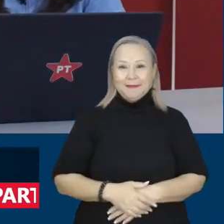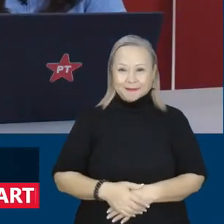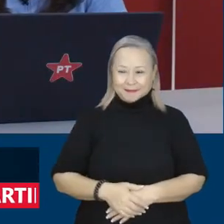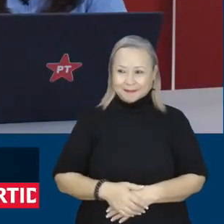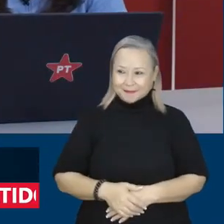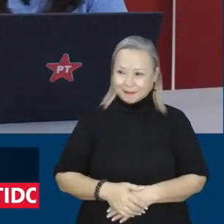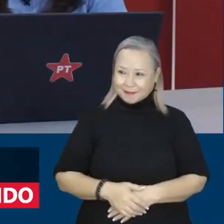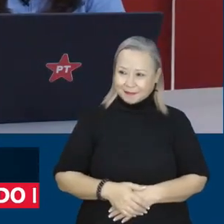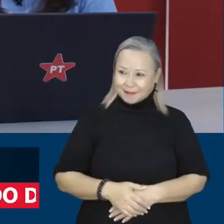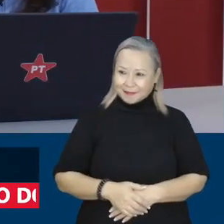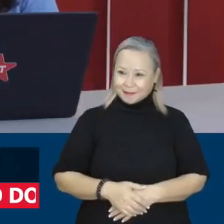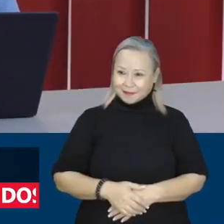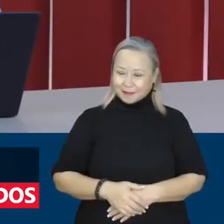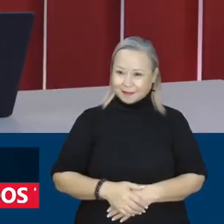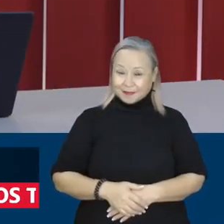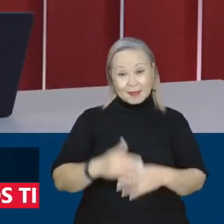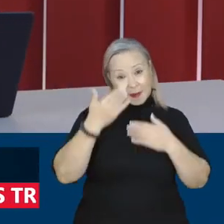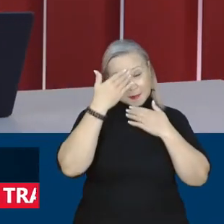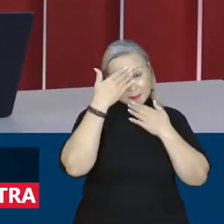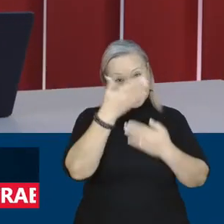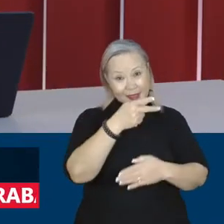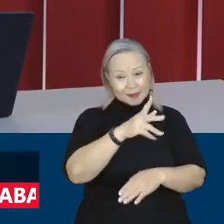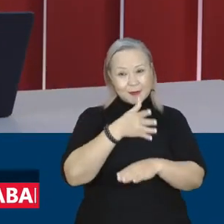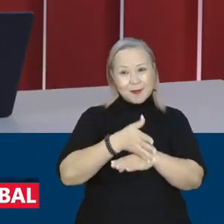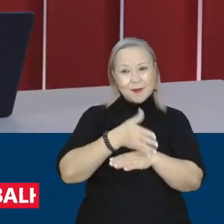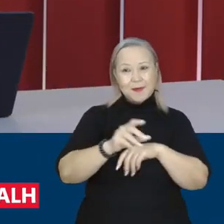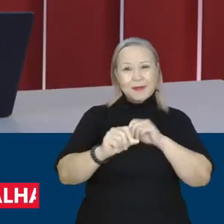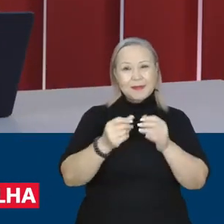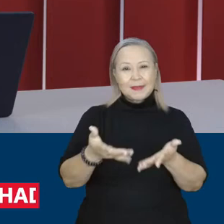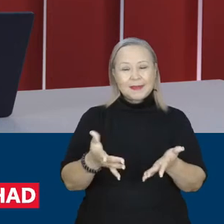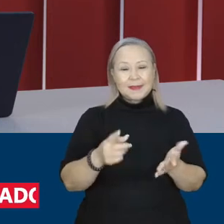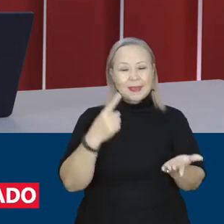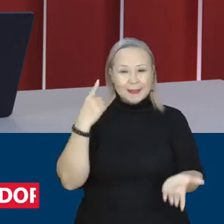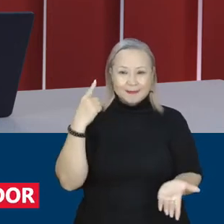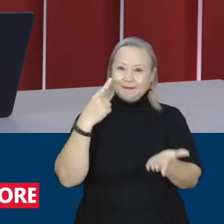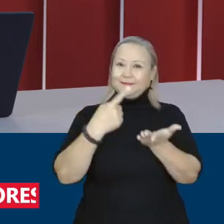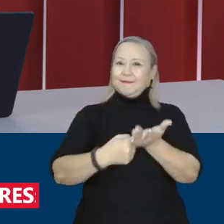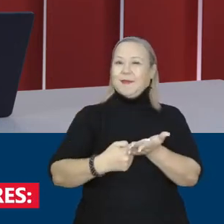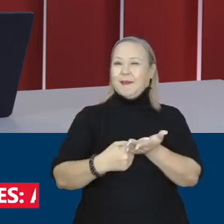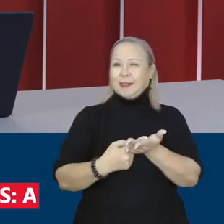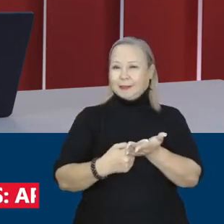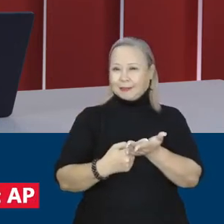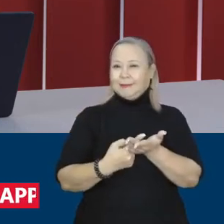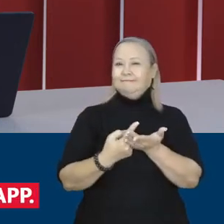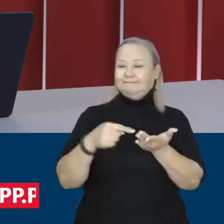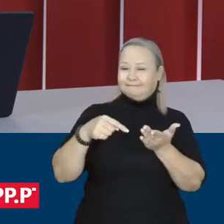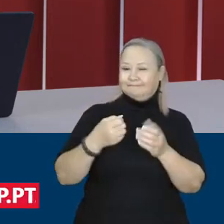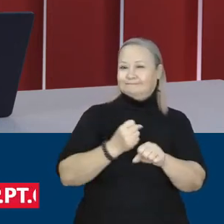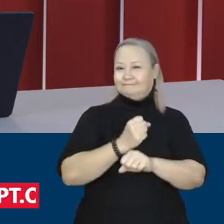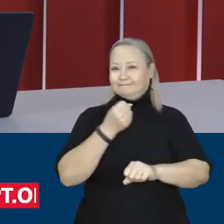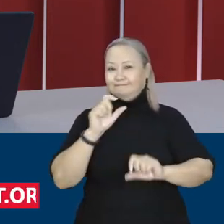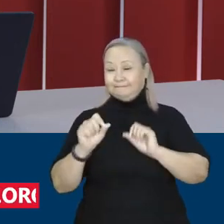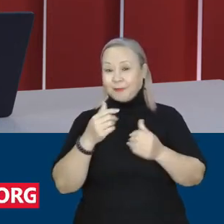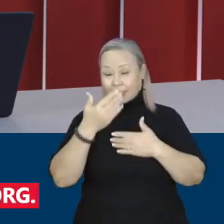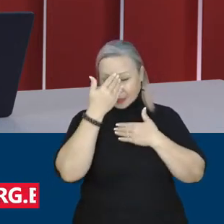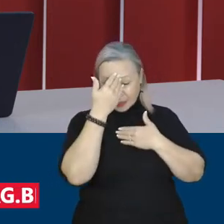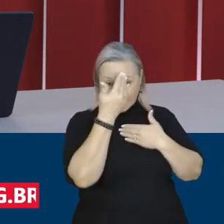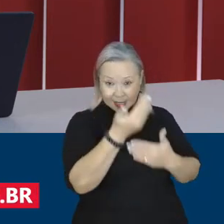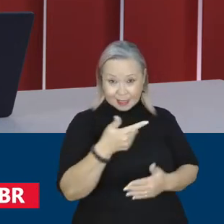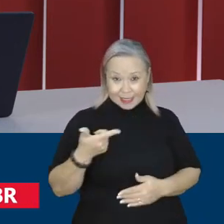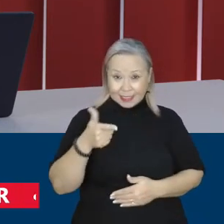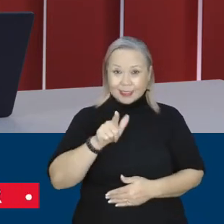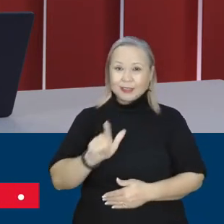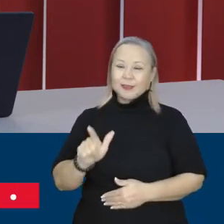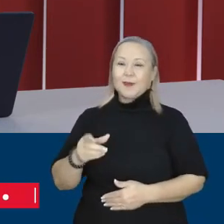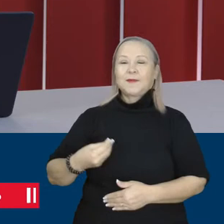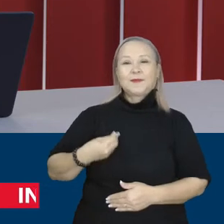Tá certo Raimundo Muito obrigado pela sua participação você que tá com agenda e extensa para o dia de hoje por isso que eu agradeço mais uma vez